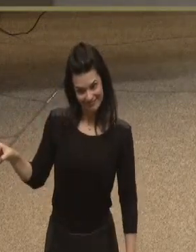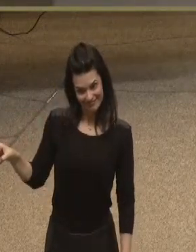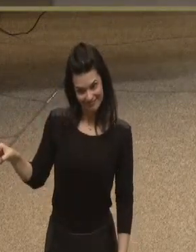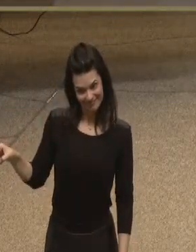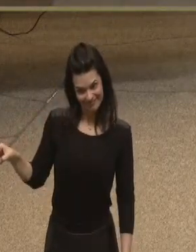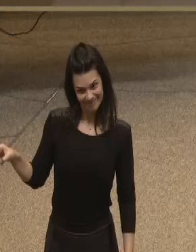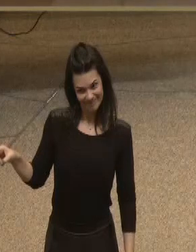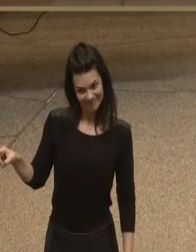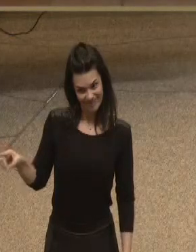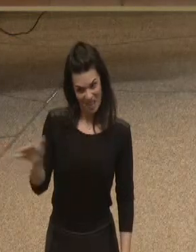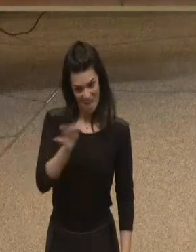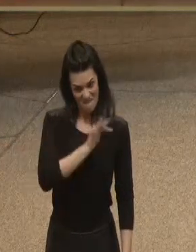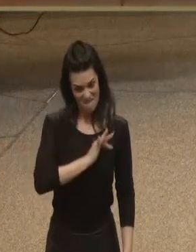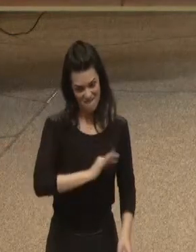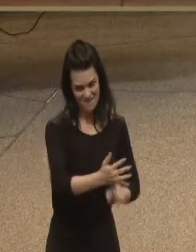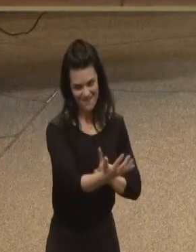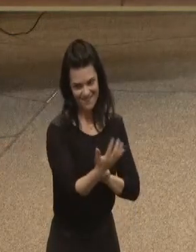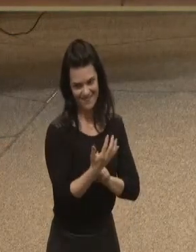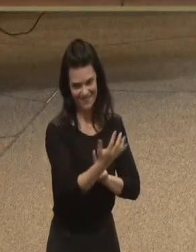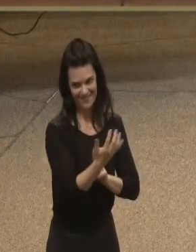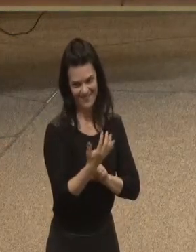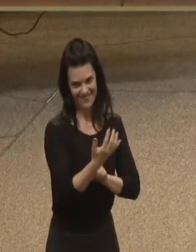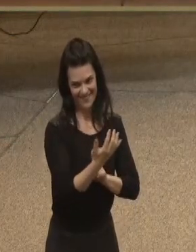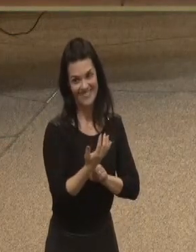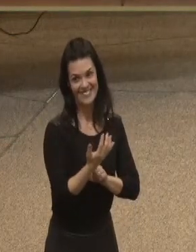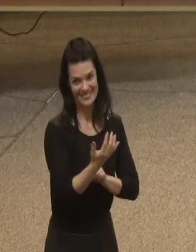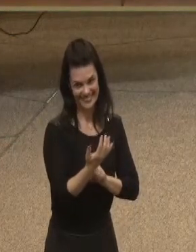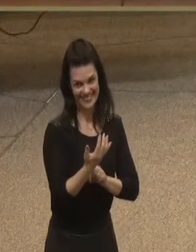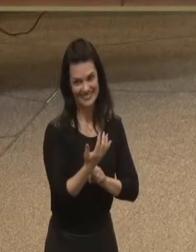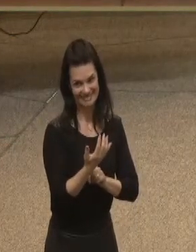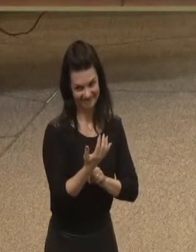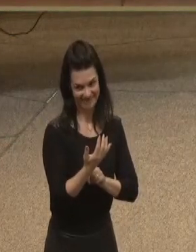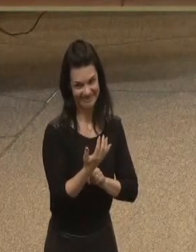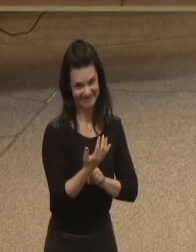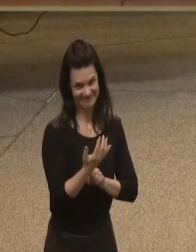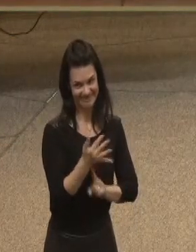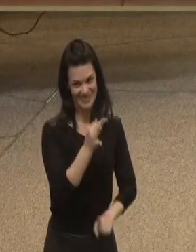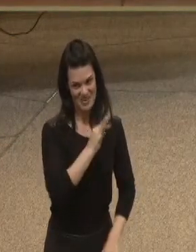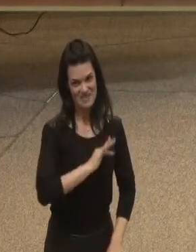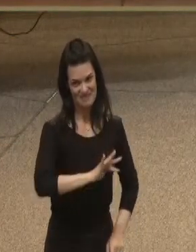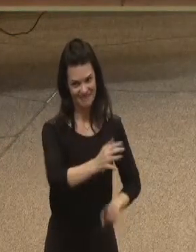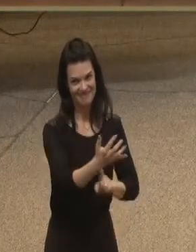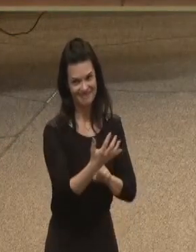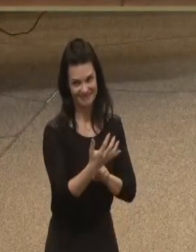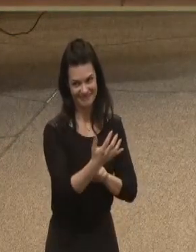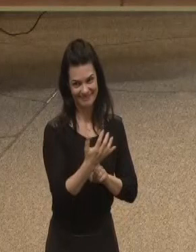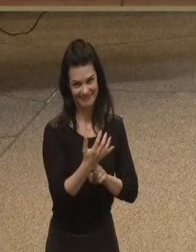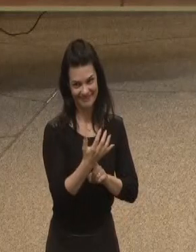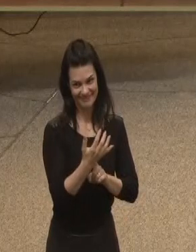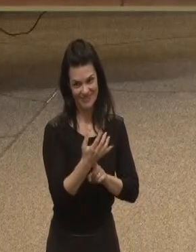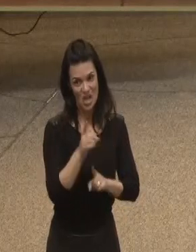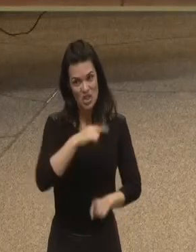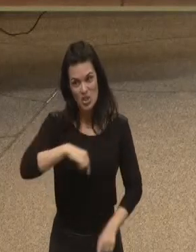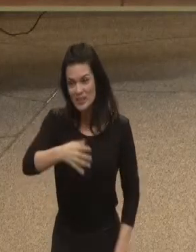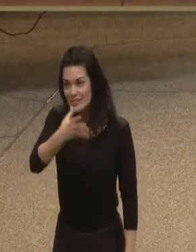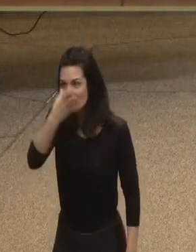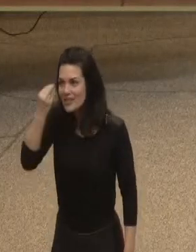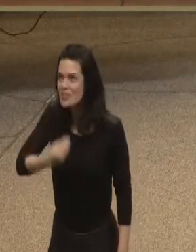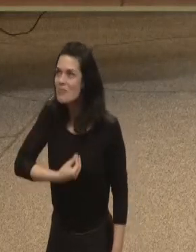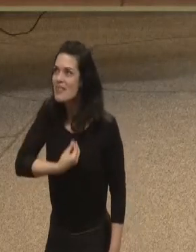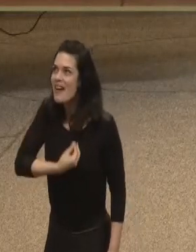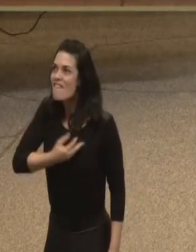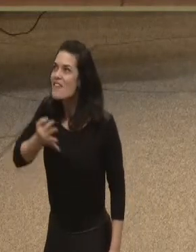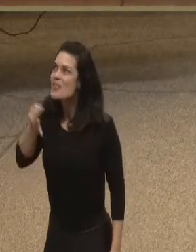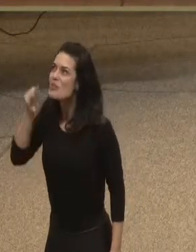vida. Muitas vezes deixamos de acreditar nas coisas do porvir,